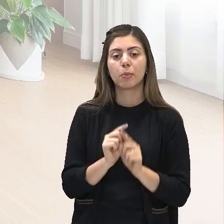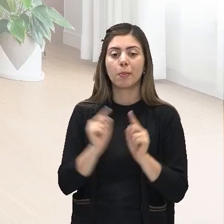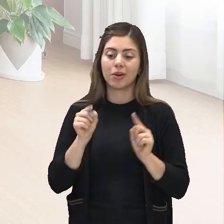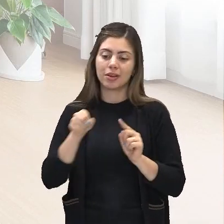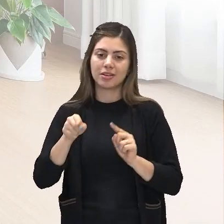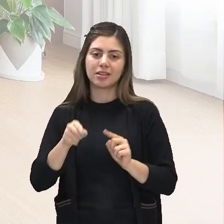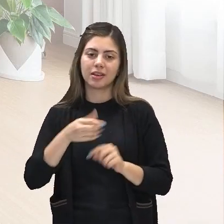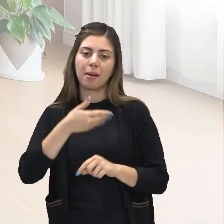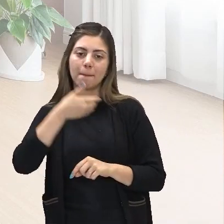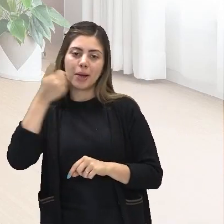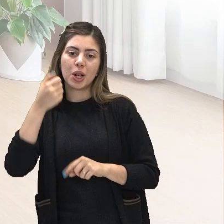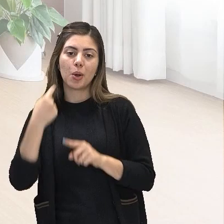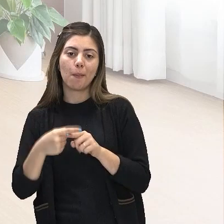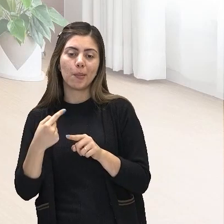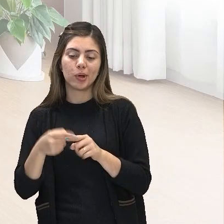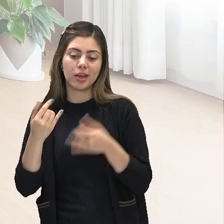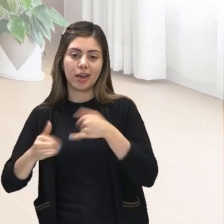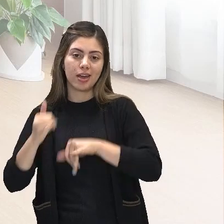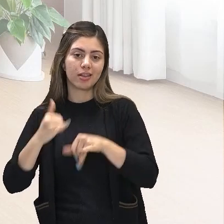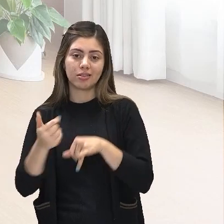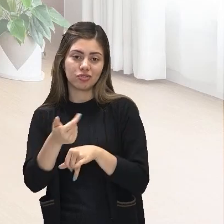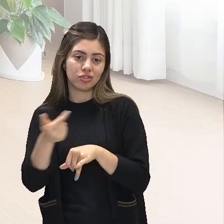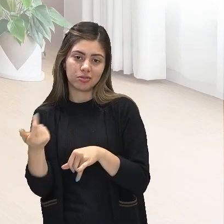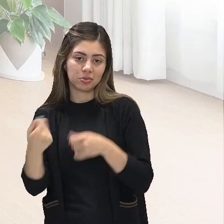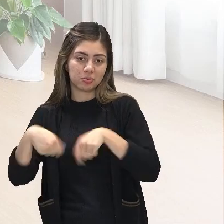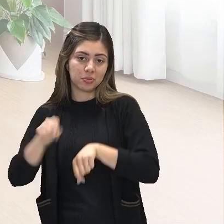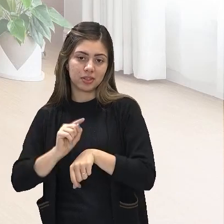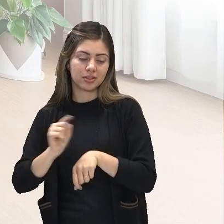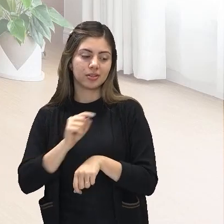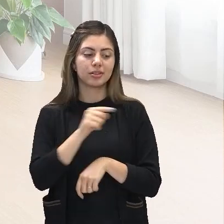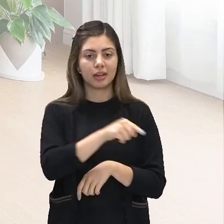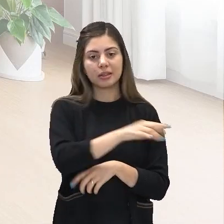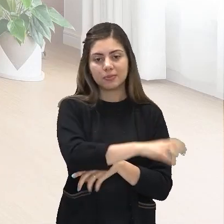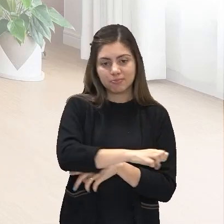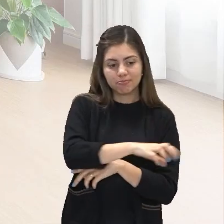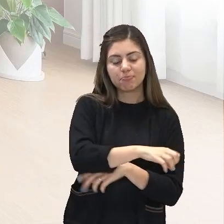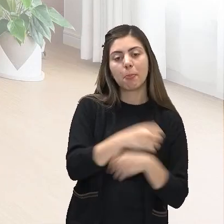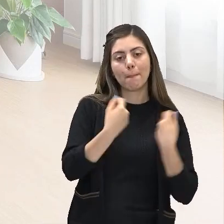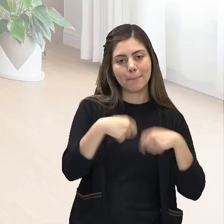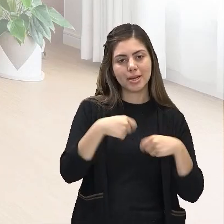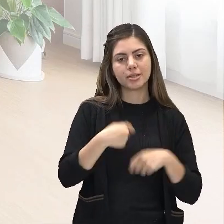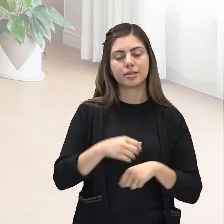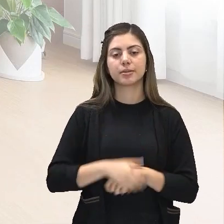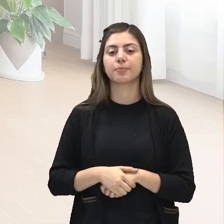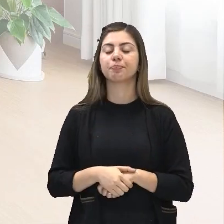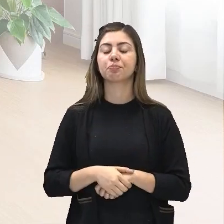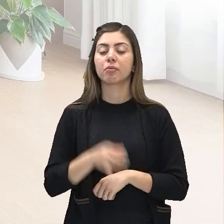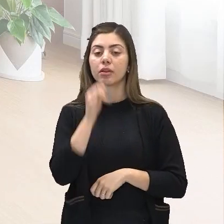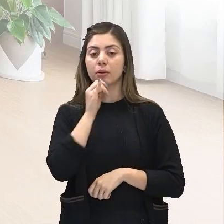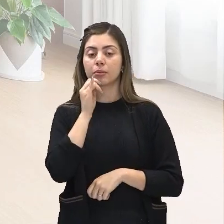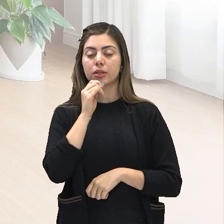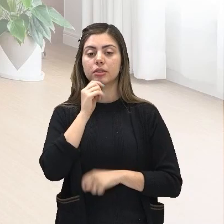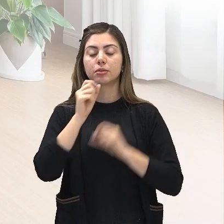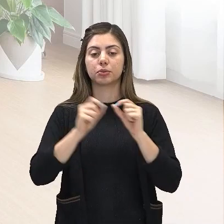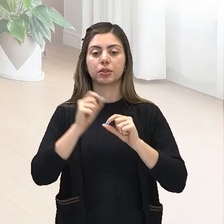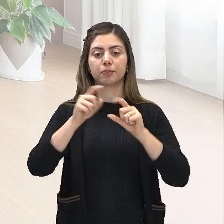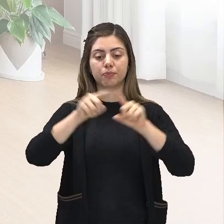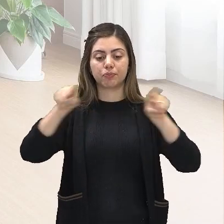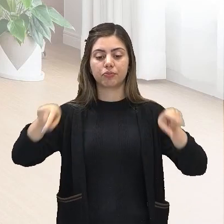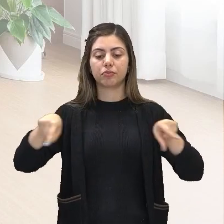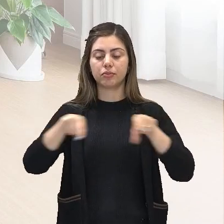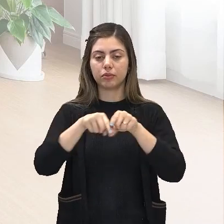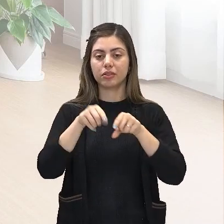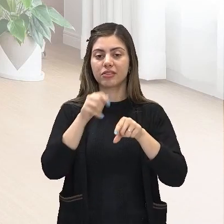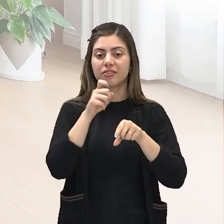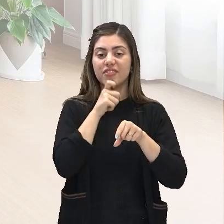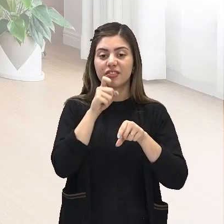não consome energia como o aspirador de pó. Então, olha aí, aqui você está observando o ar-condicionado, e tem um ventilador. O ar-condicionado